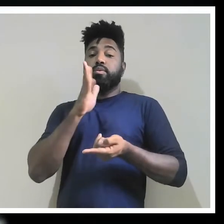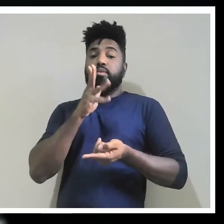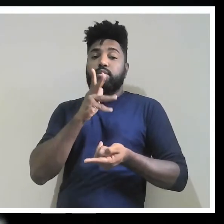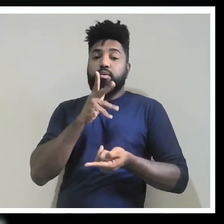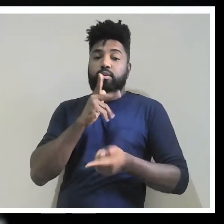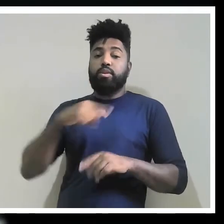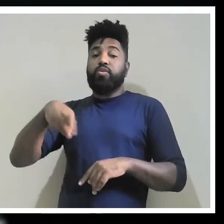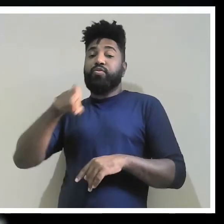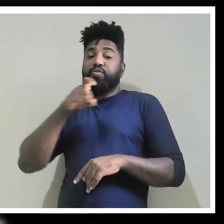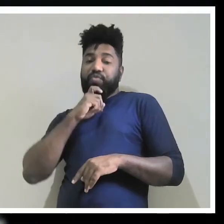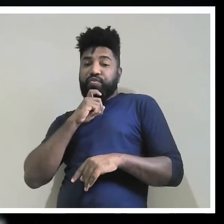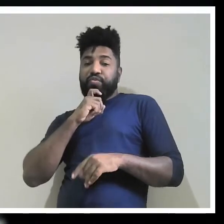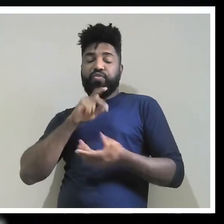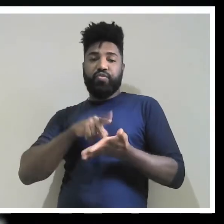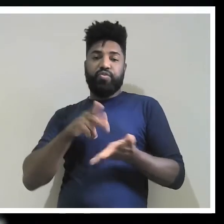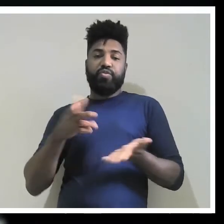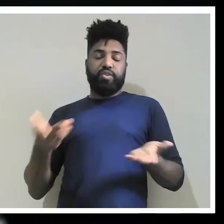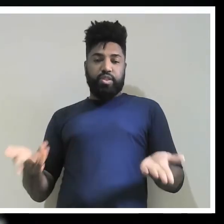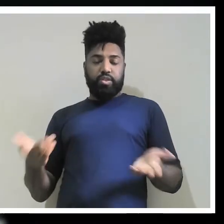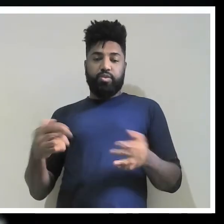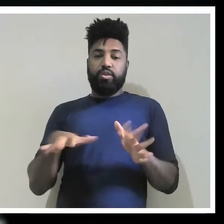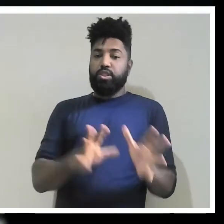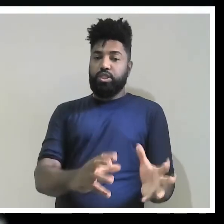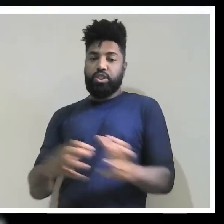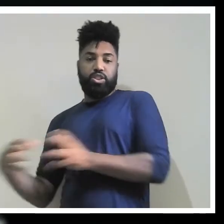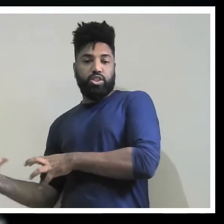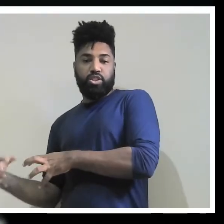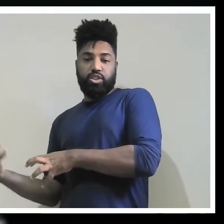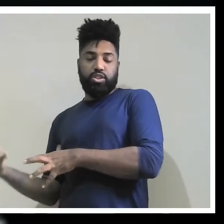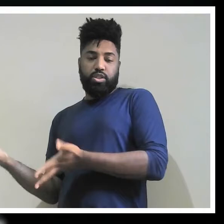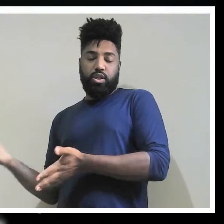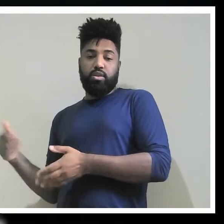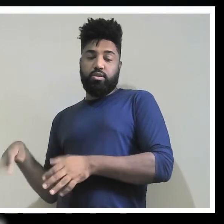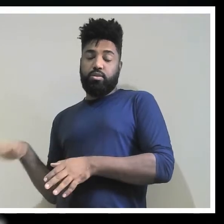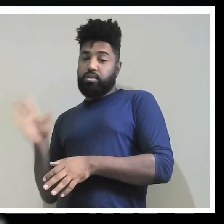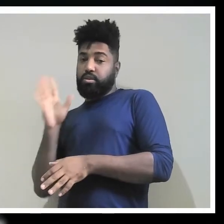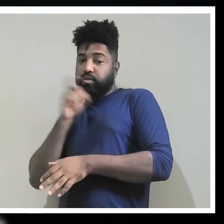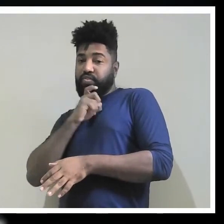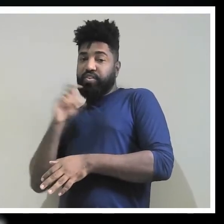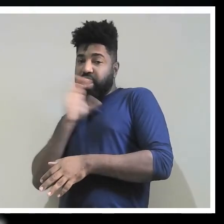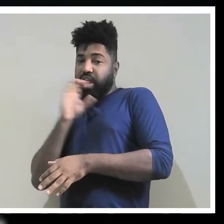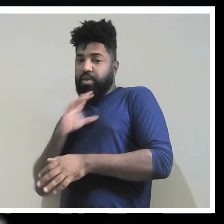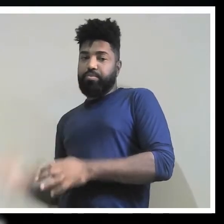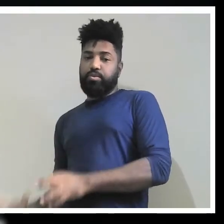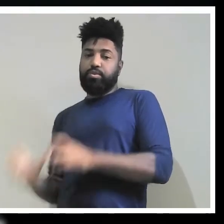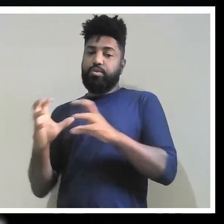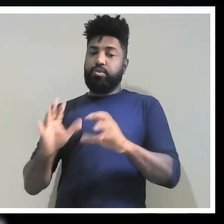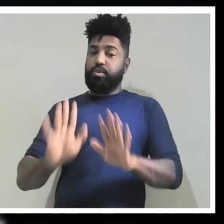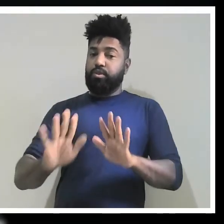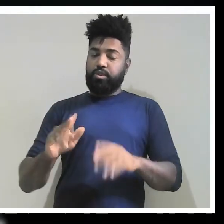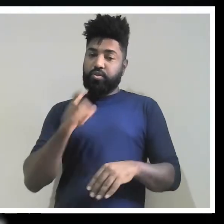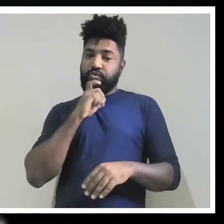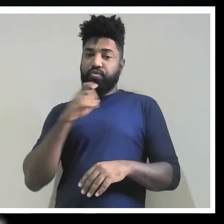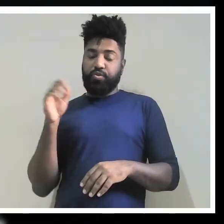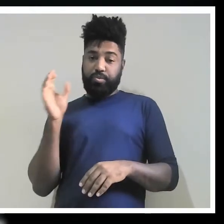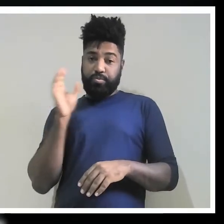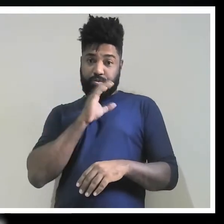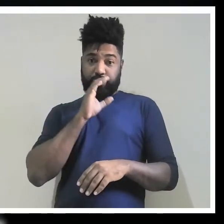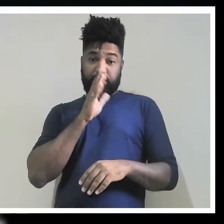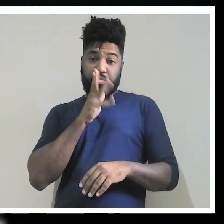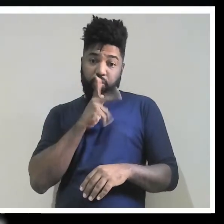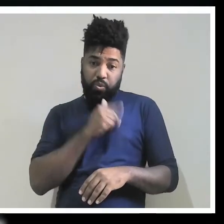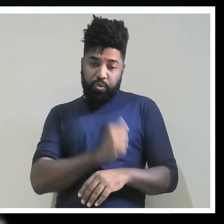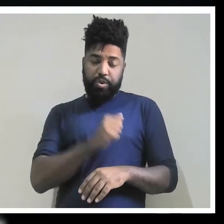do que se nós tivéssemos só retirado ela dali. Inclusive, com o tempo vai sendo possível reparar que os primeiros cristalitos de cloreto de